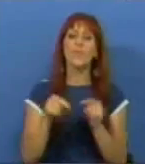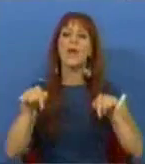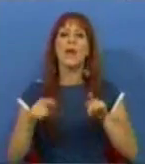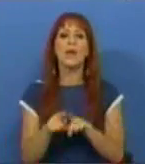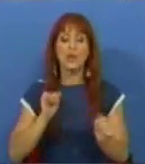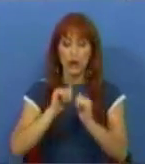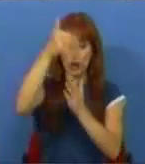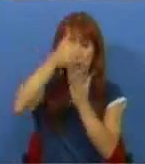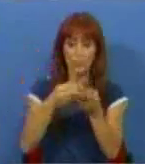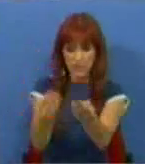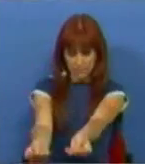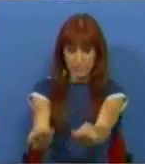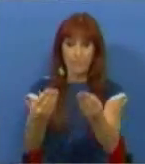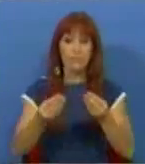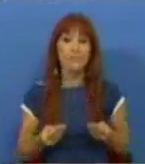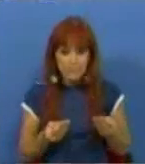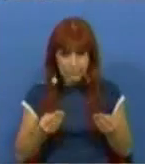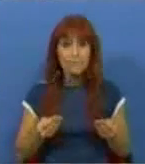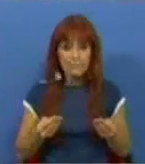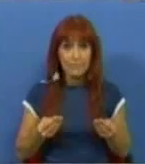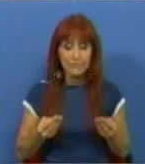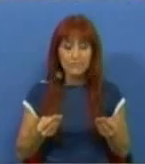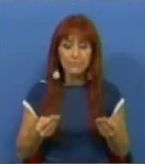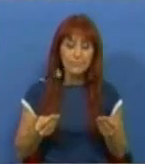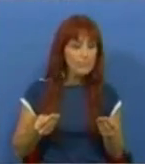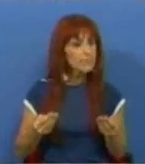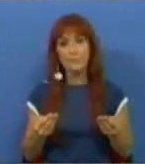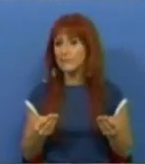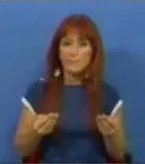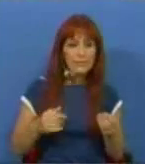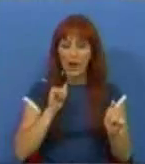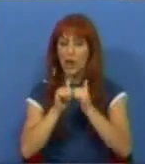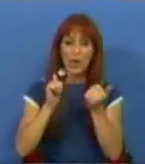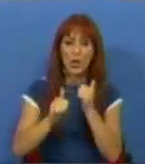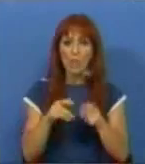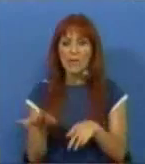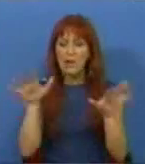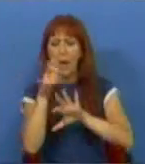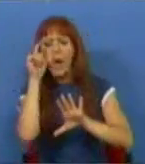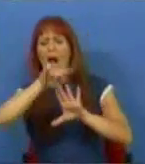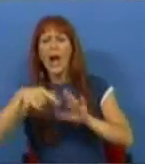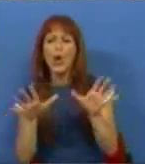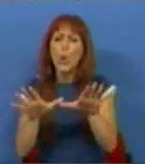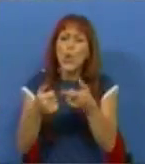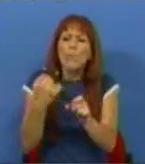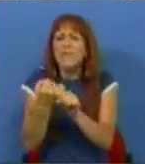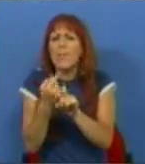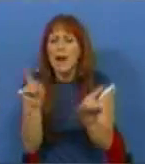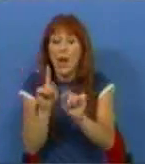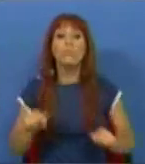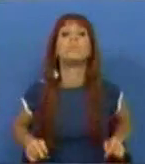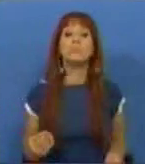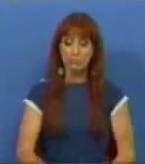que o documento que aqui foi apresentado não é um documento anónimo de um grupo de trabalho.